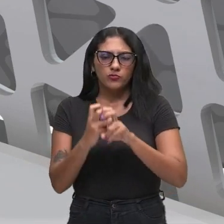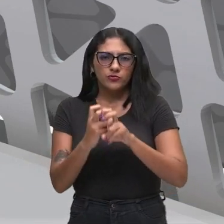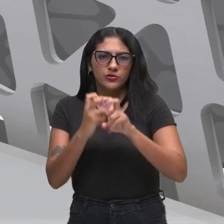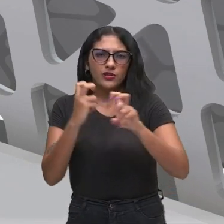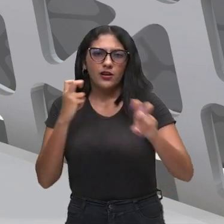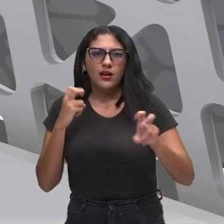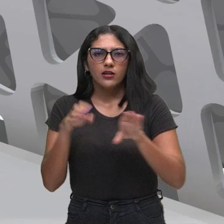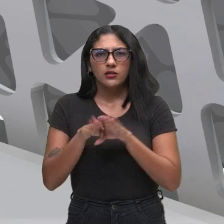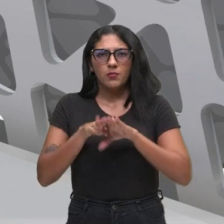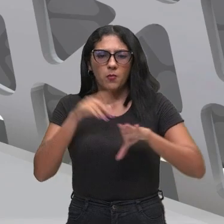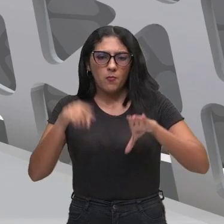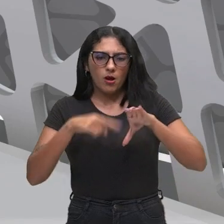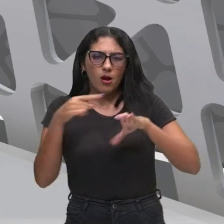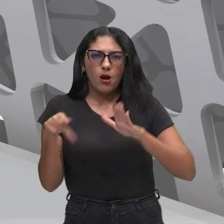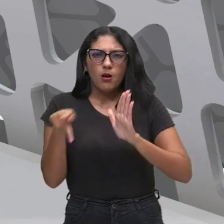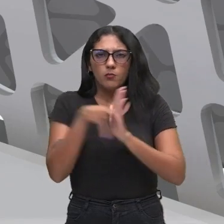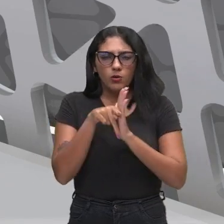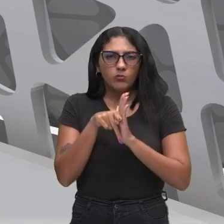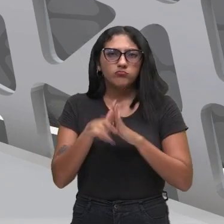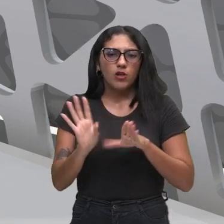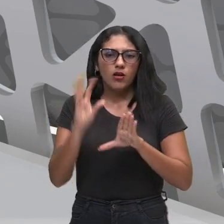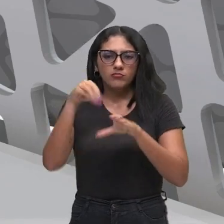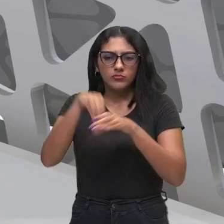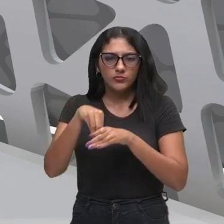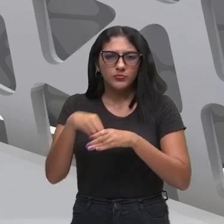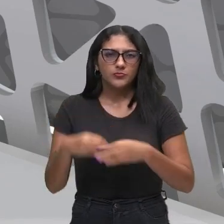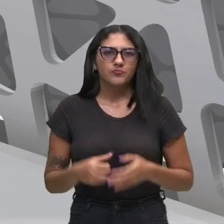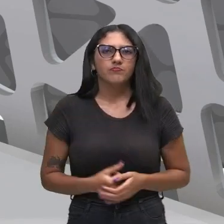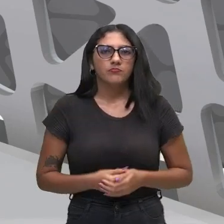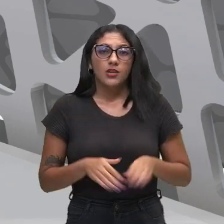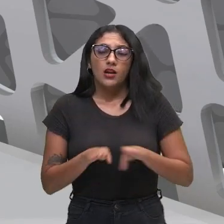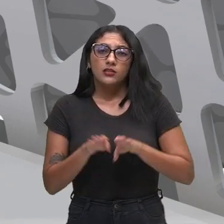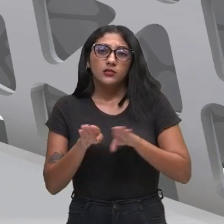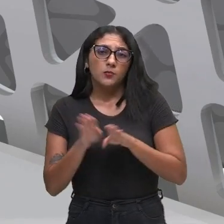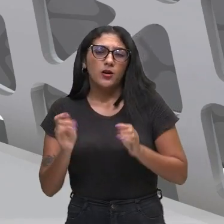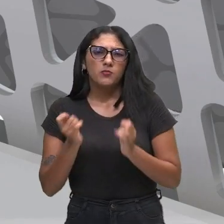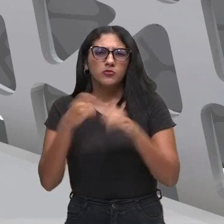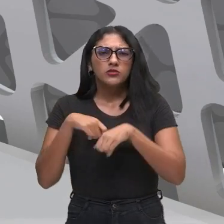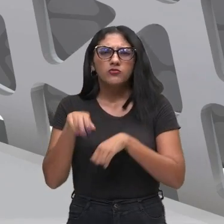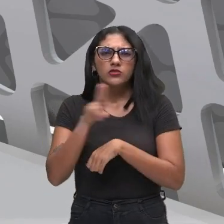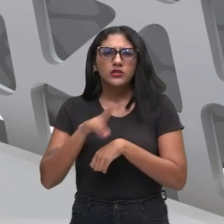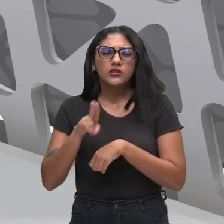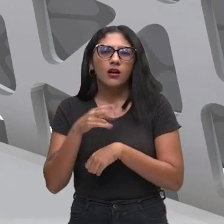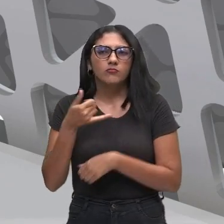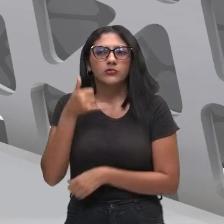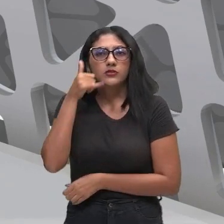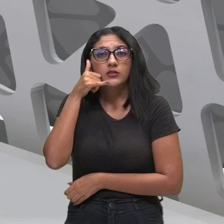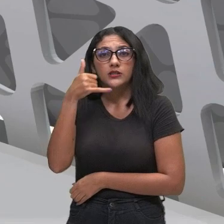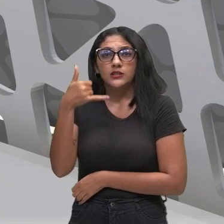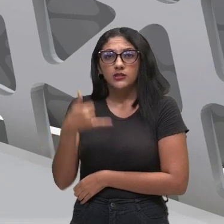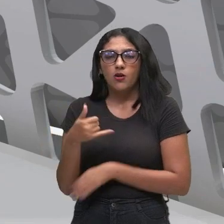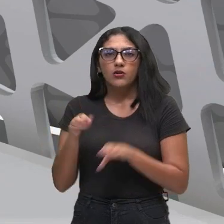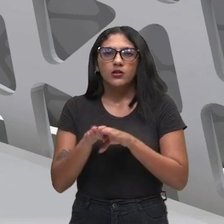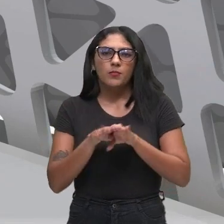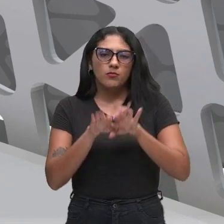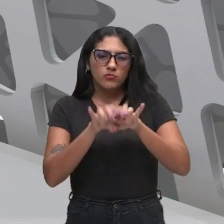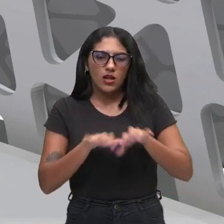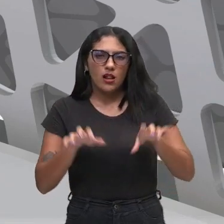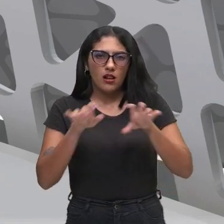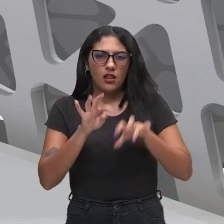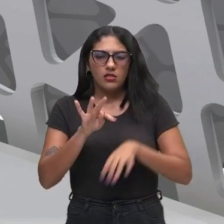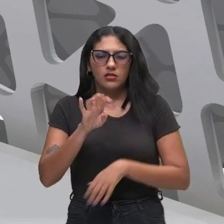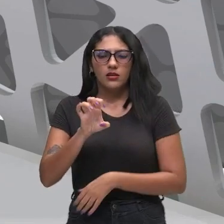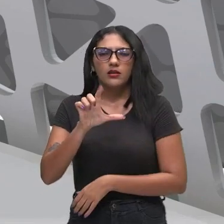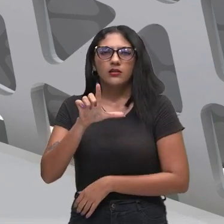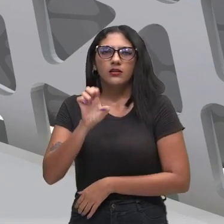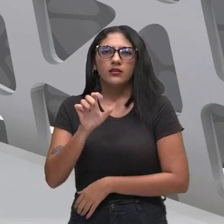motores de combustão interna também, além de equipamentos de comunicação, como por exemplo o telefone e o telégrafo. Tá? Então são algumas